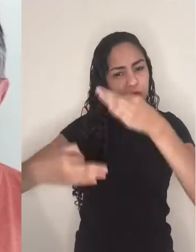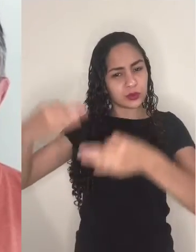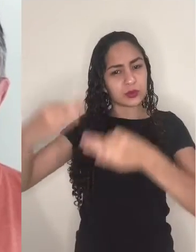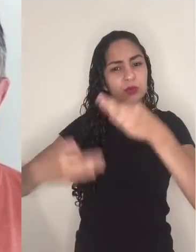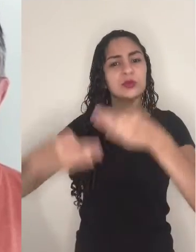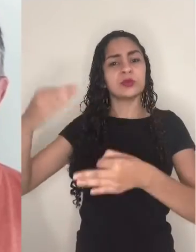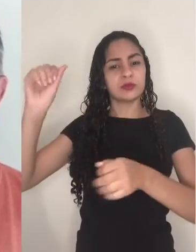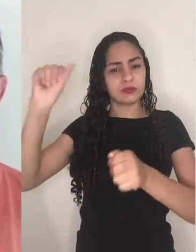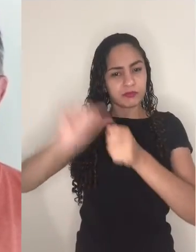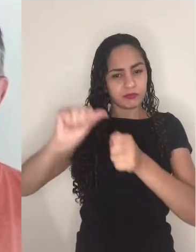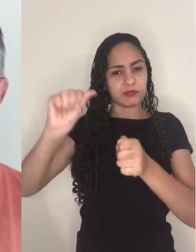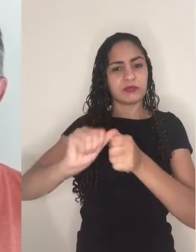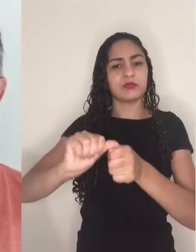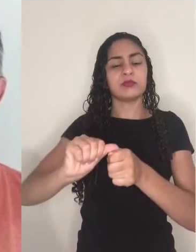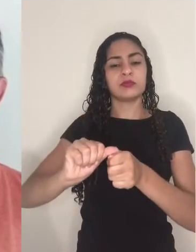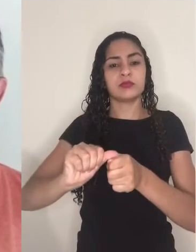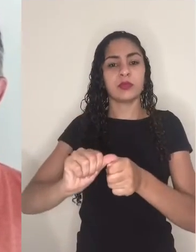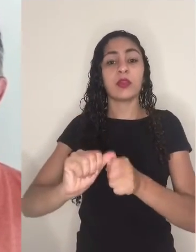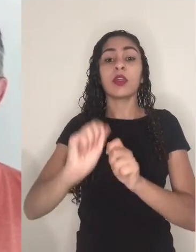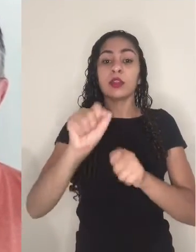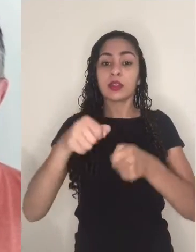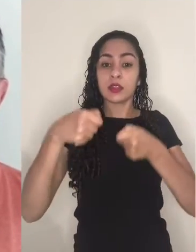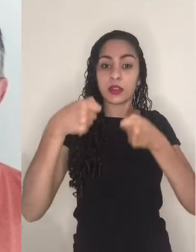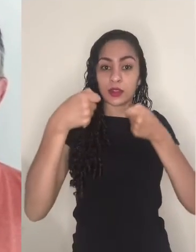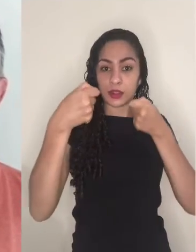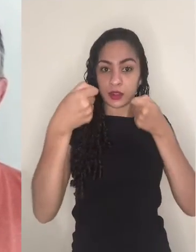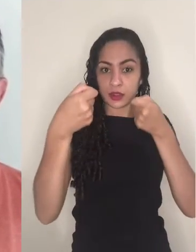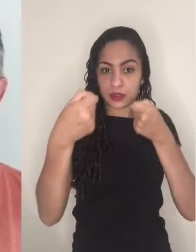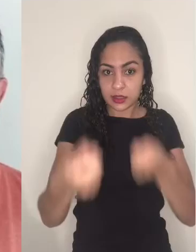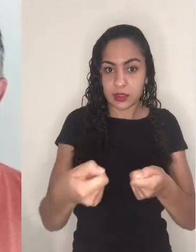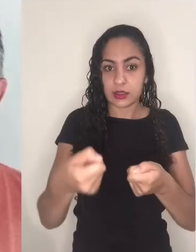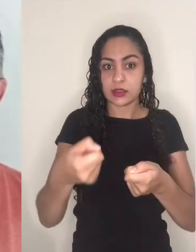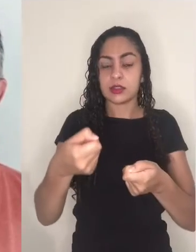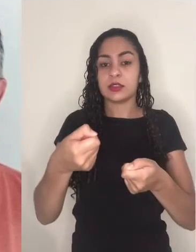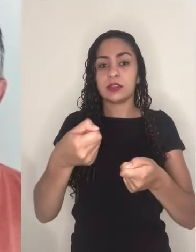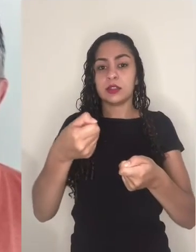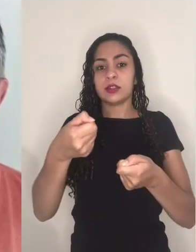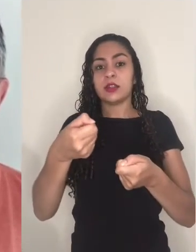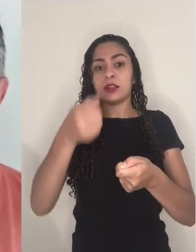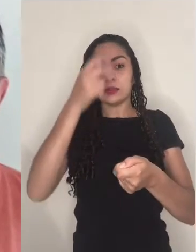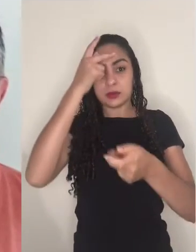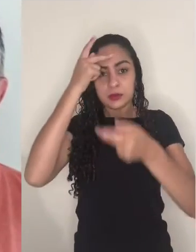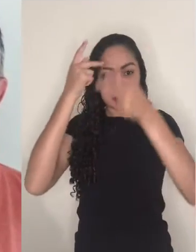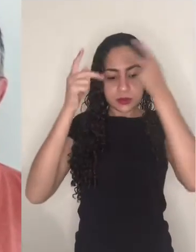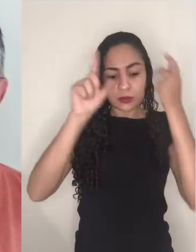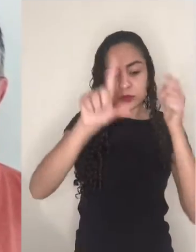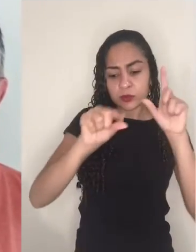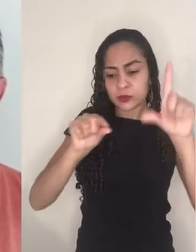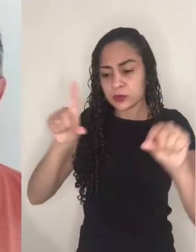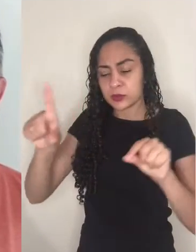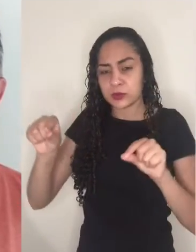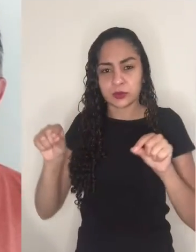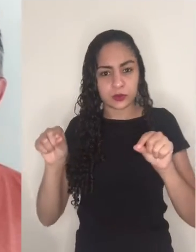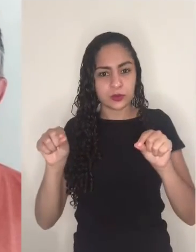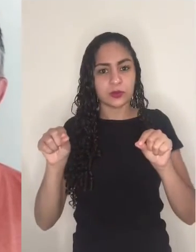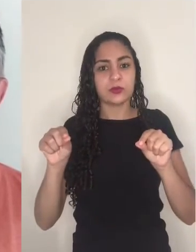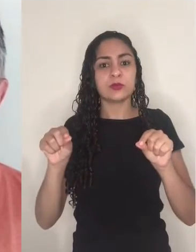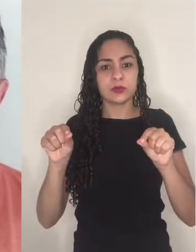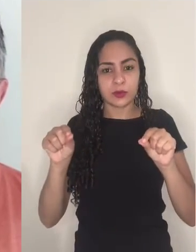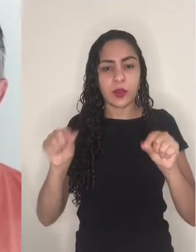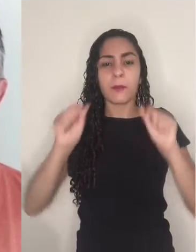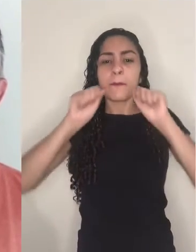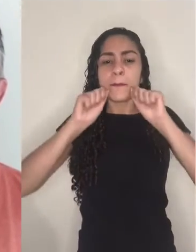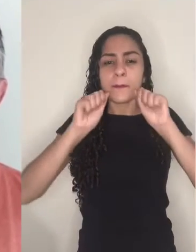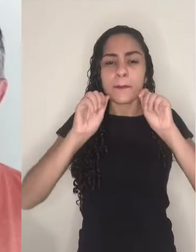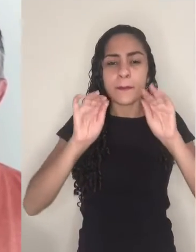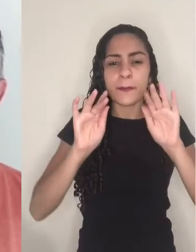e réprobos, mas dá aos anjos eleitos a preeminência sobre eles. Por